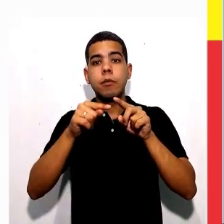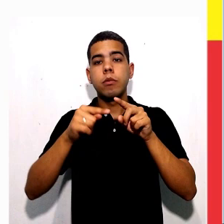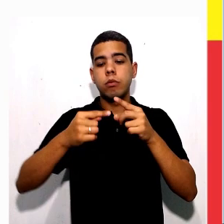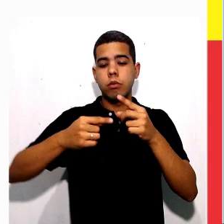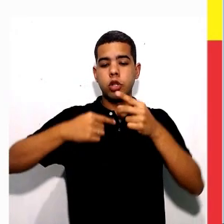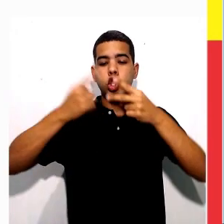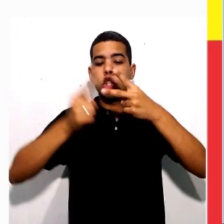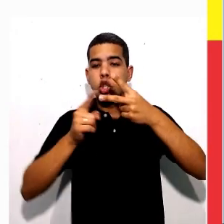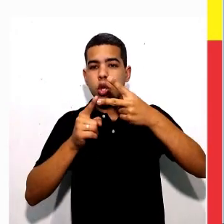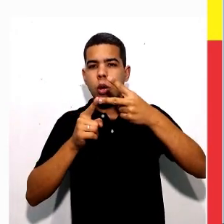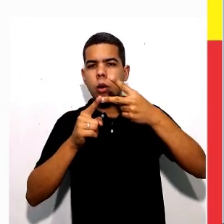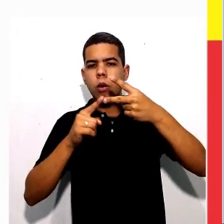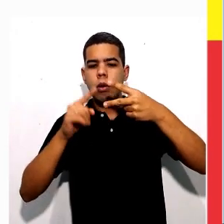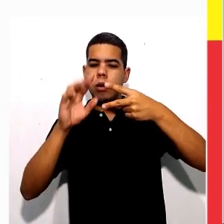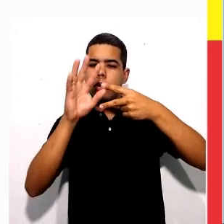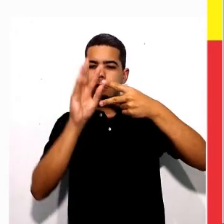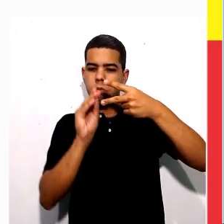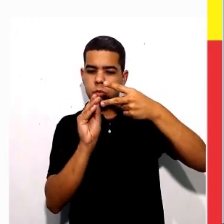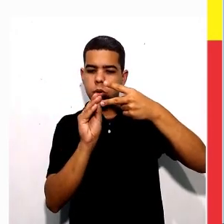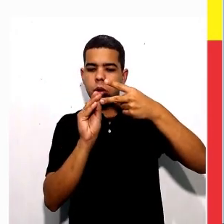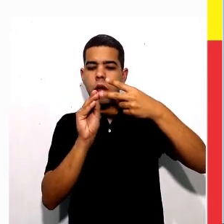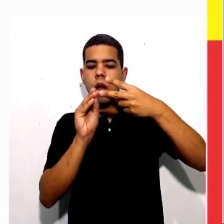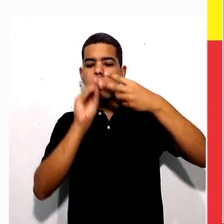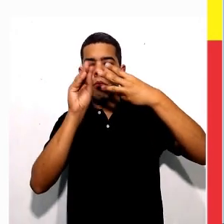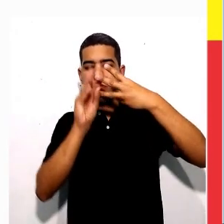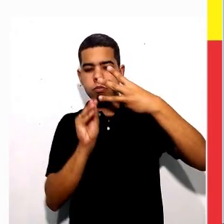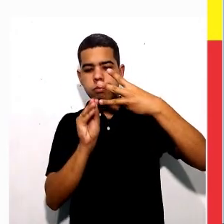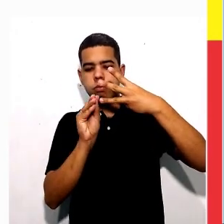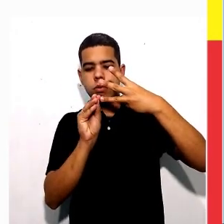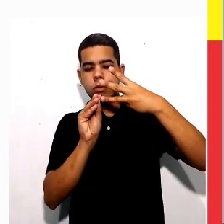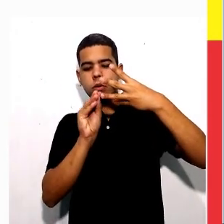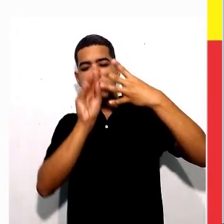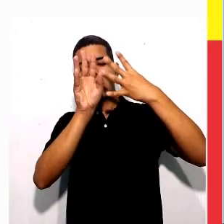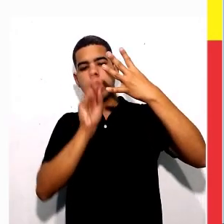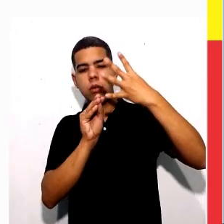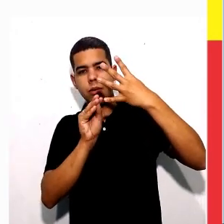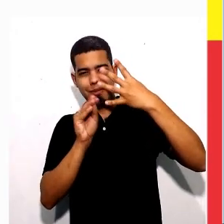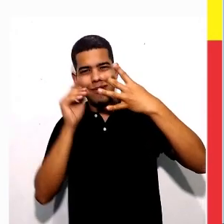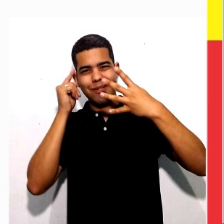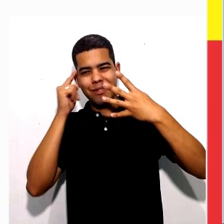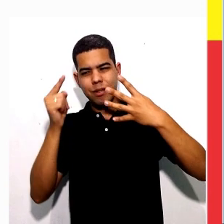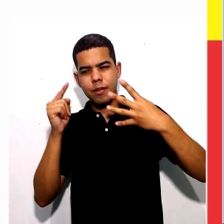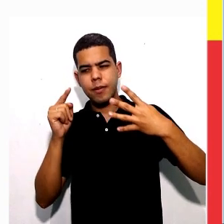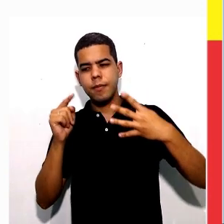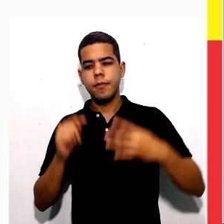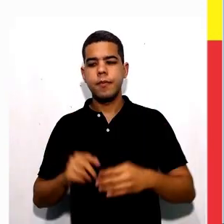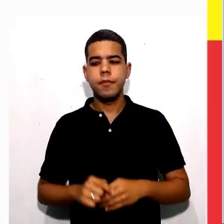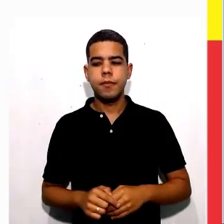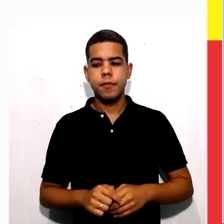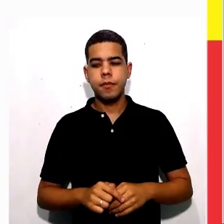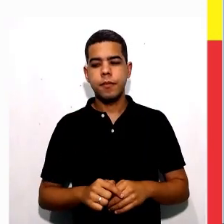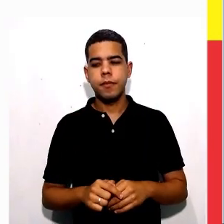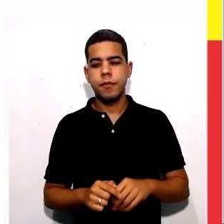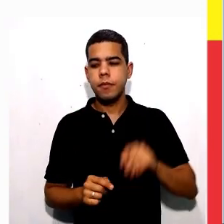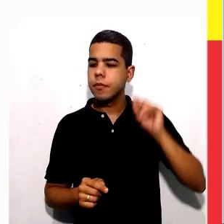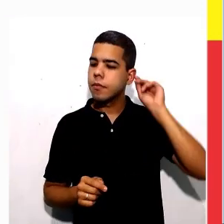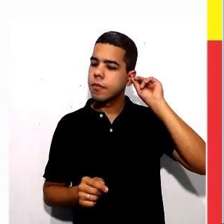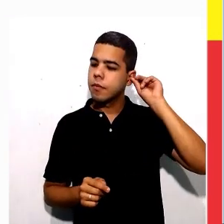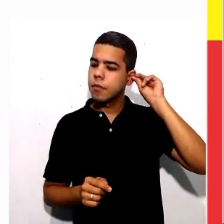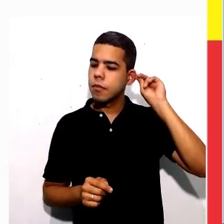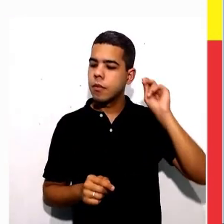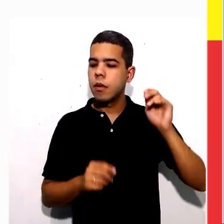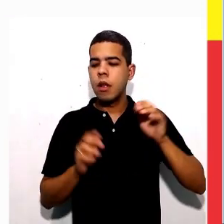imagem, né? A segunda linha, vamos dizer assim. Que tem quantas? 4 segmentos. Passou de 1 para 4